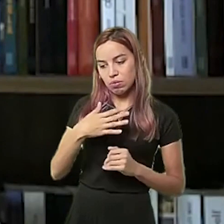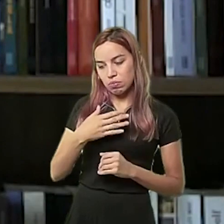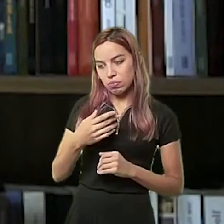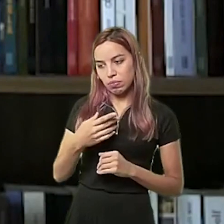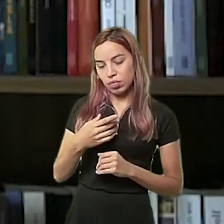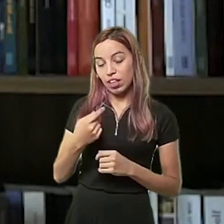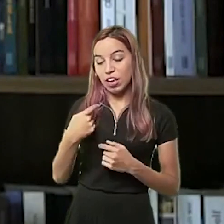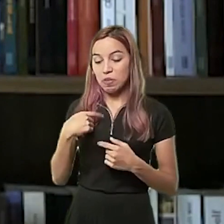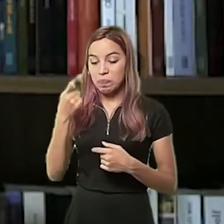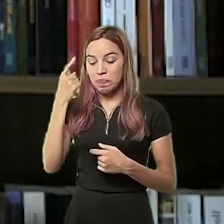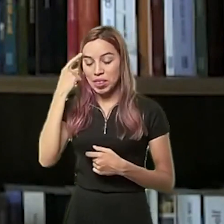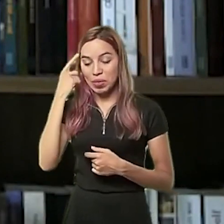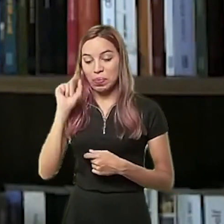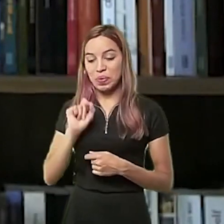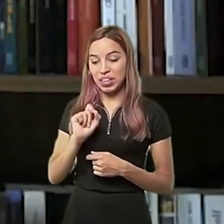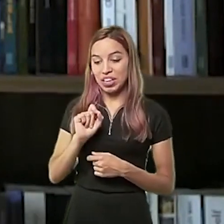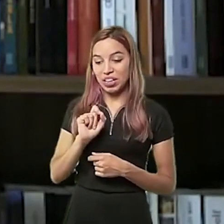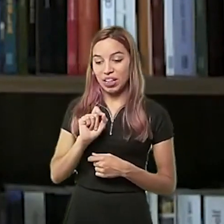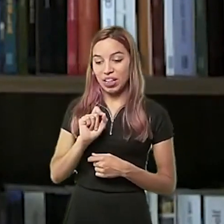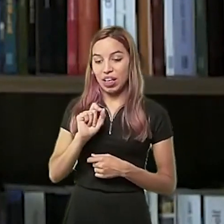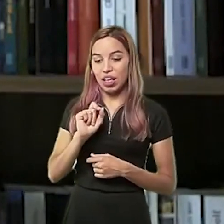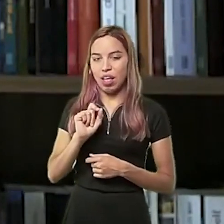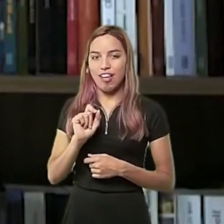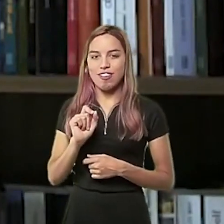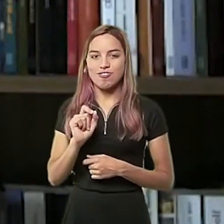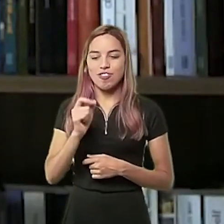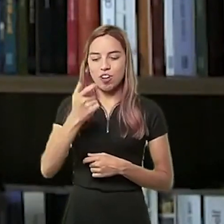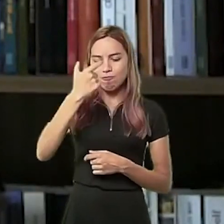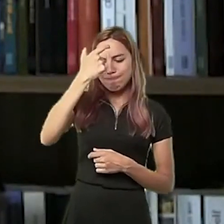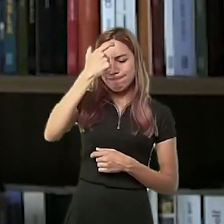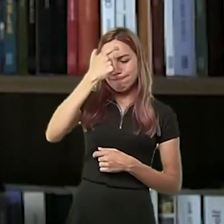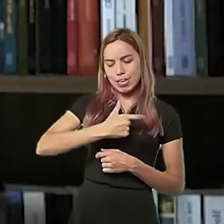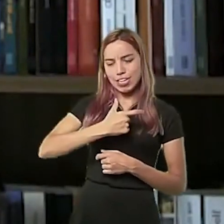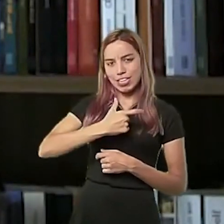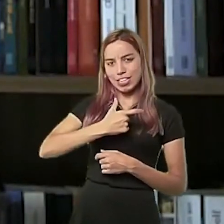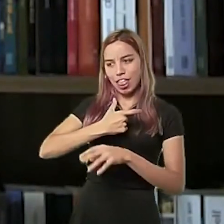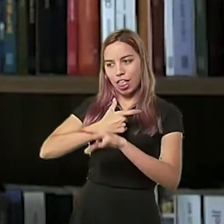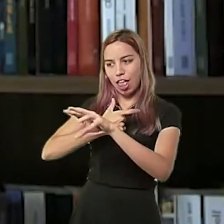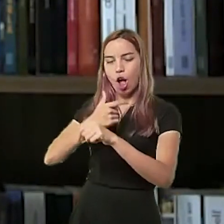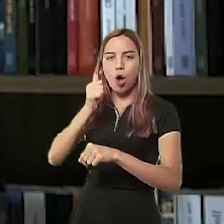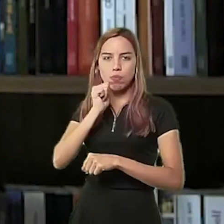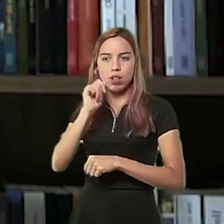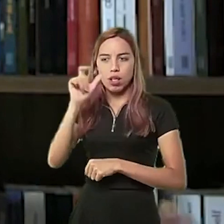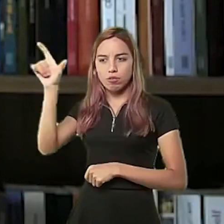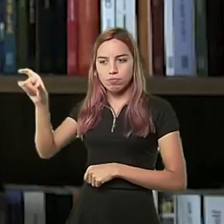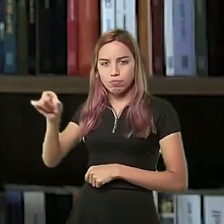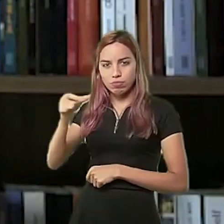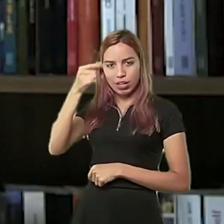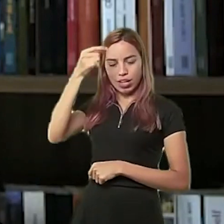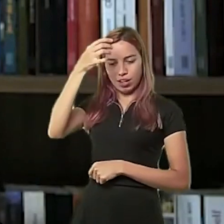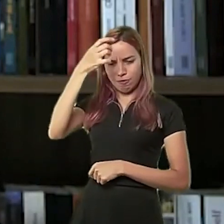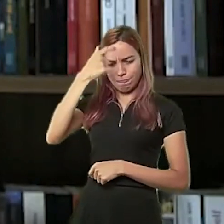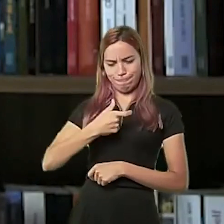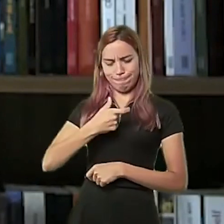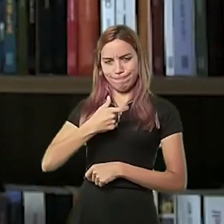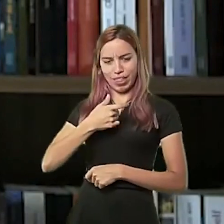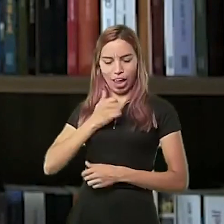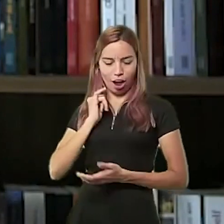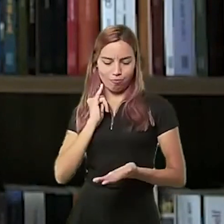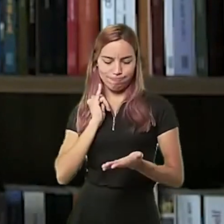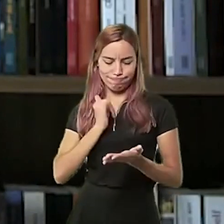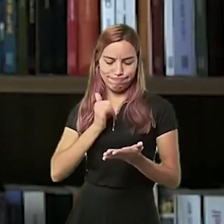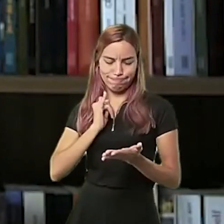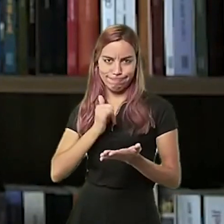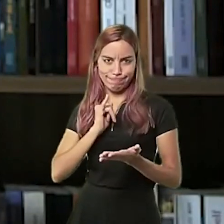história. E contando de uma maneira desesperada, né? Porque de uma maneira onde